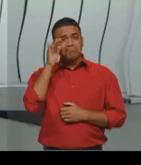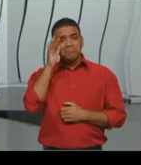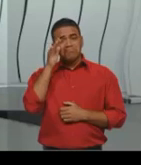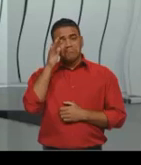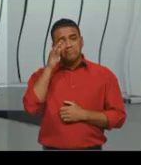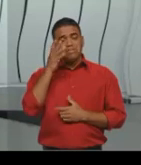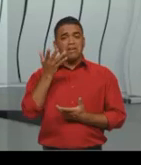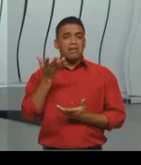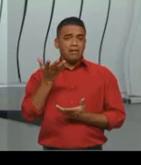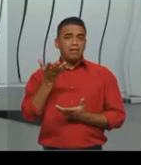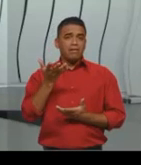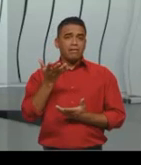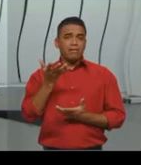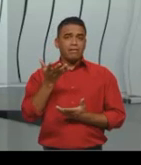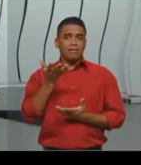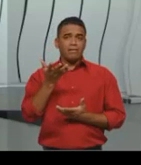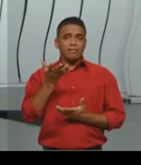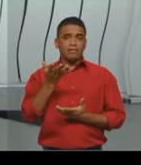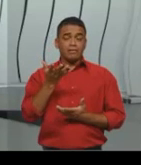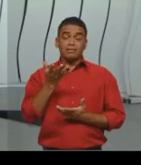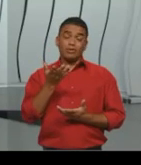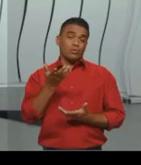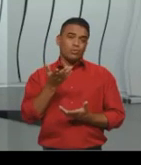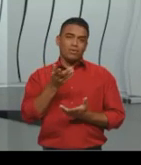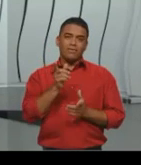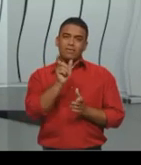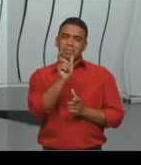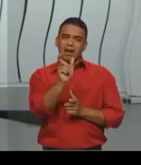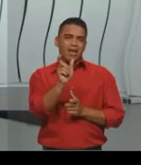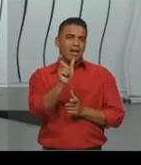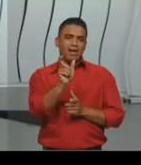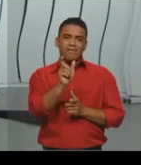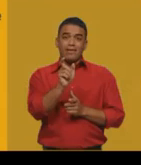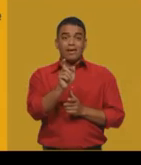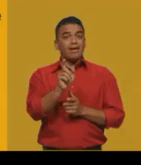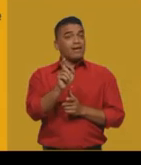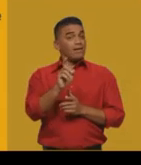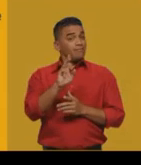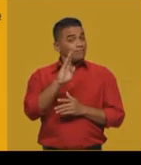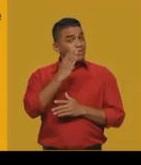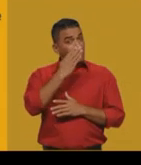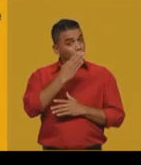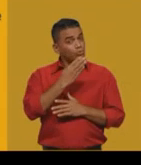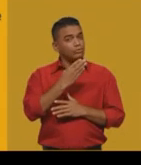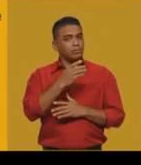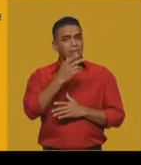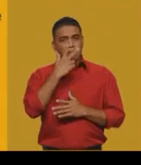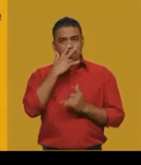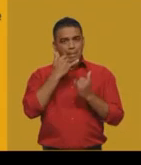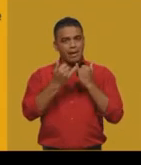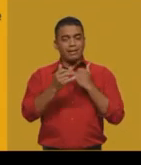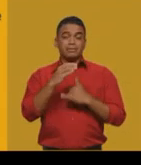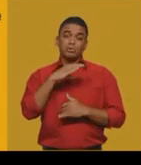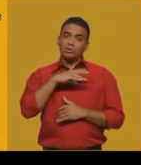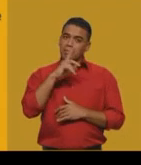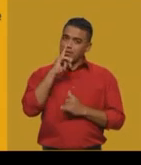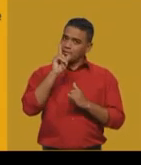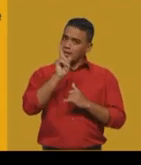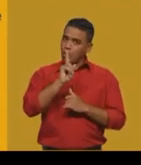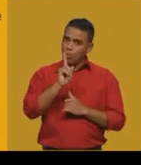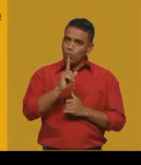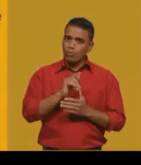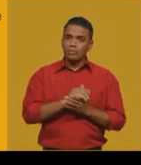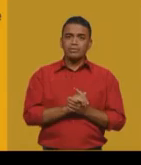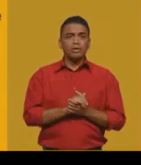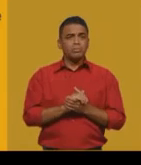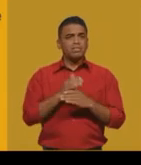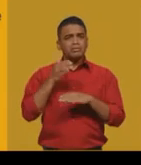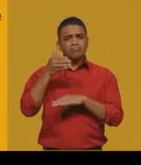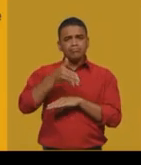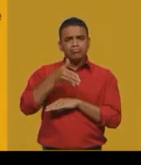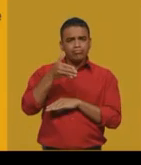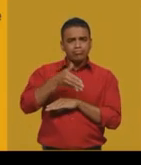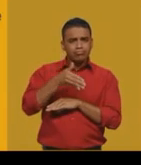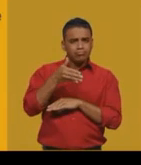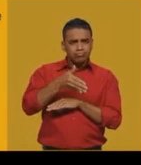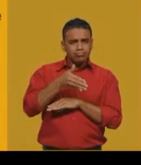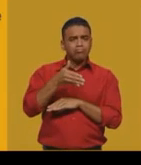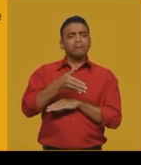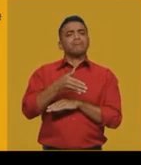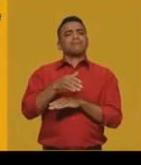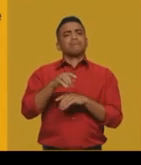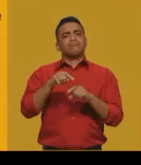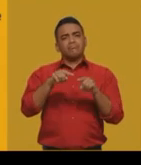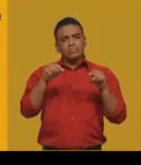não é atender, aqui é um falso cognato. She had to attend, ela tinha de frequentar English